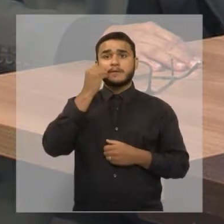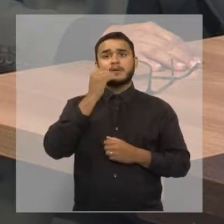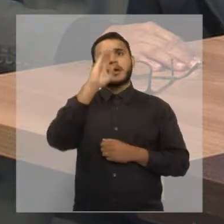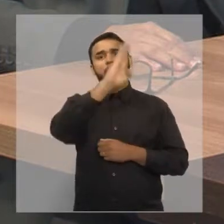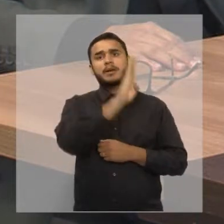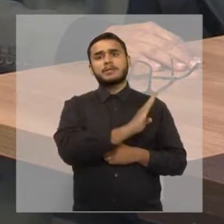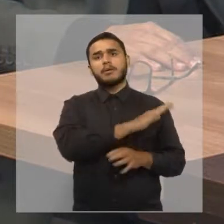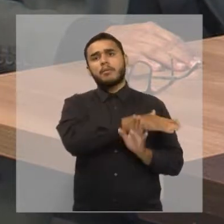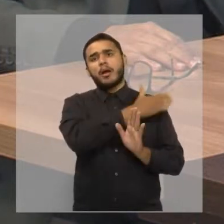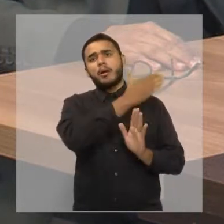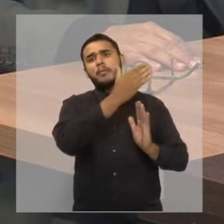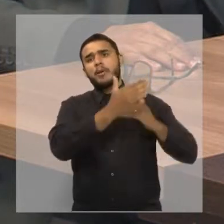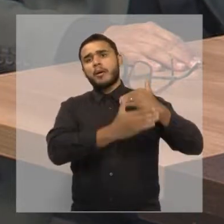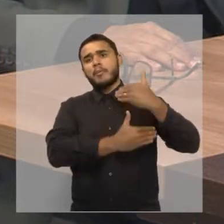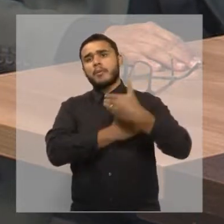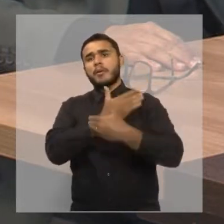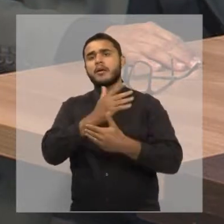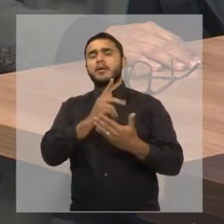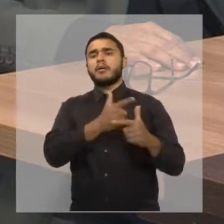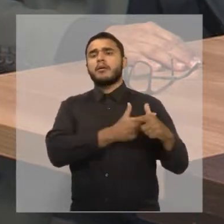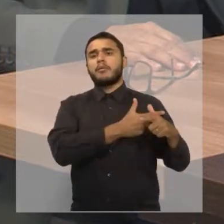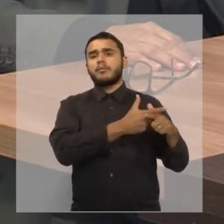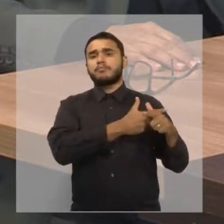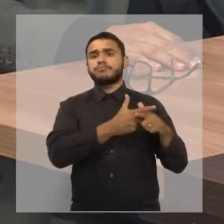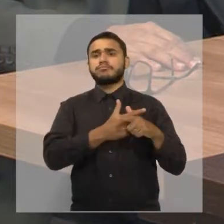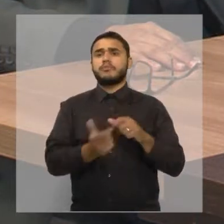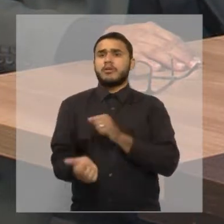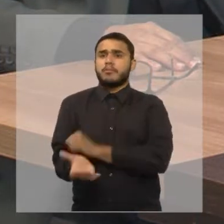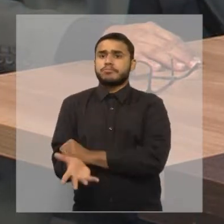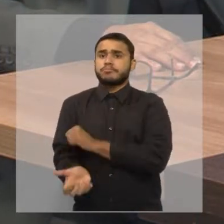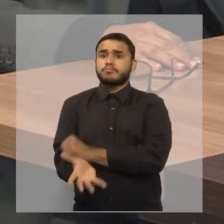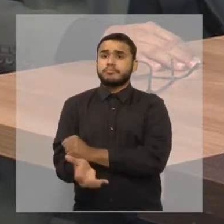passando por essa corrupção